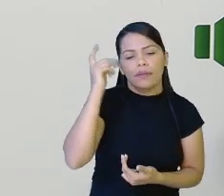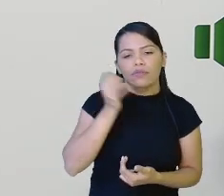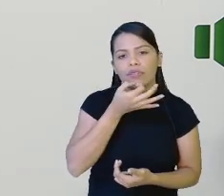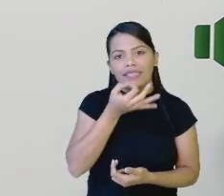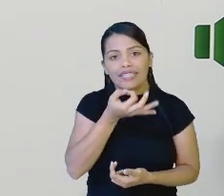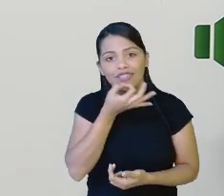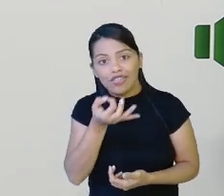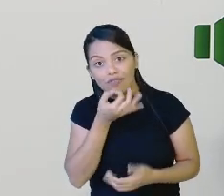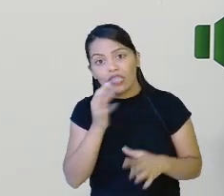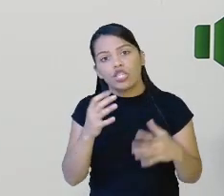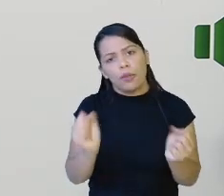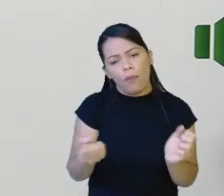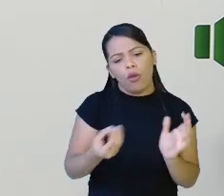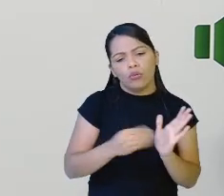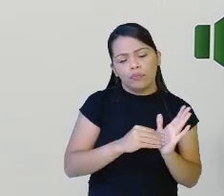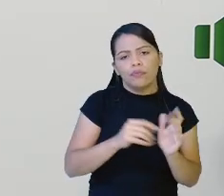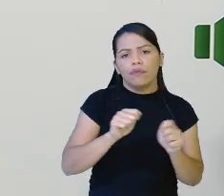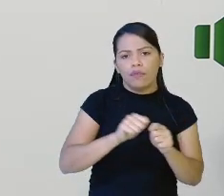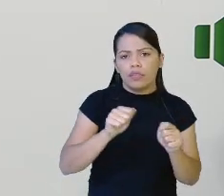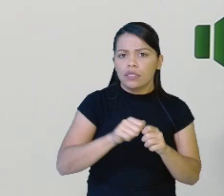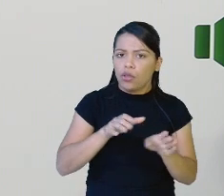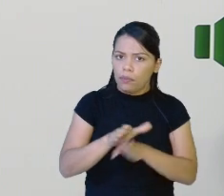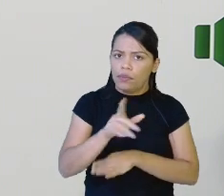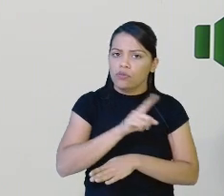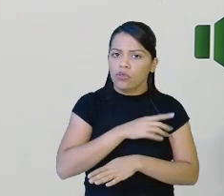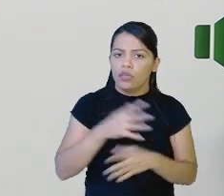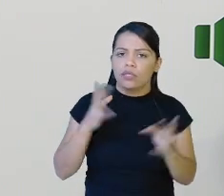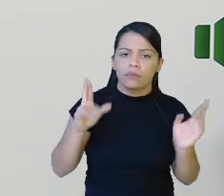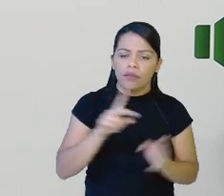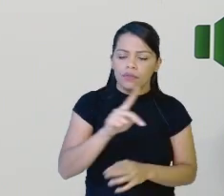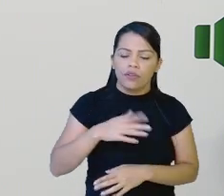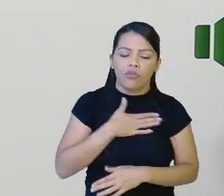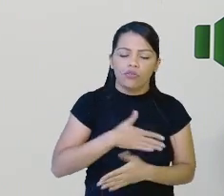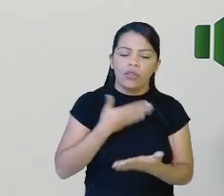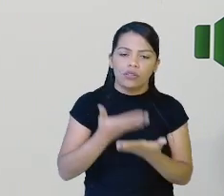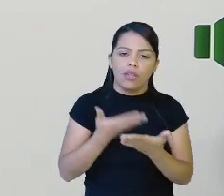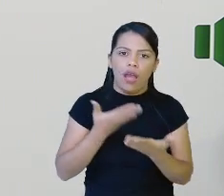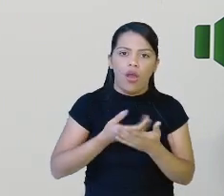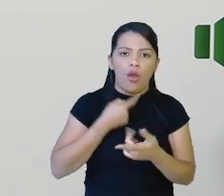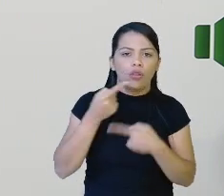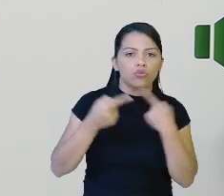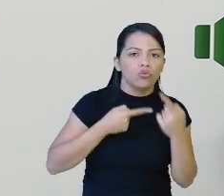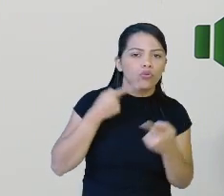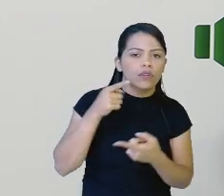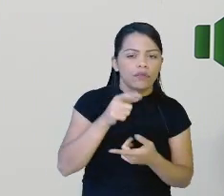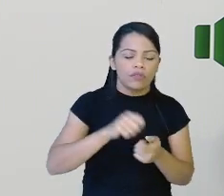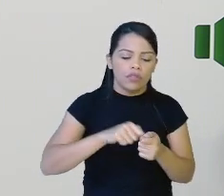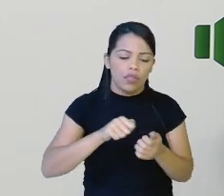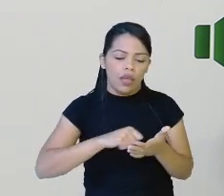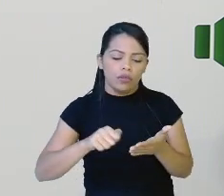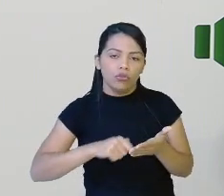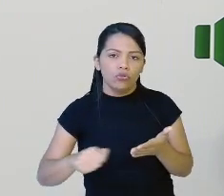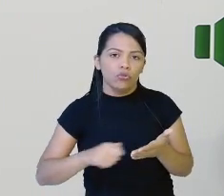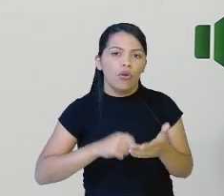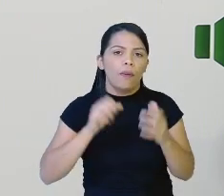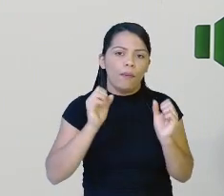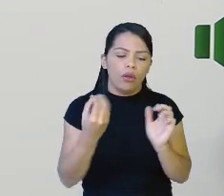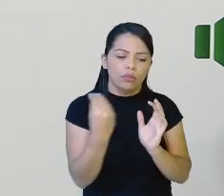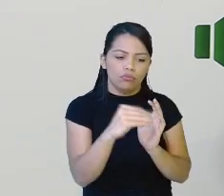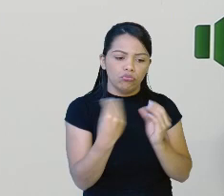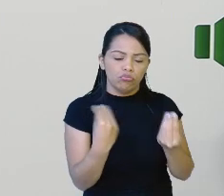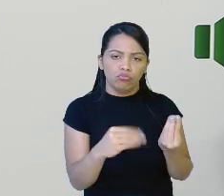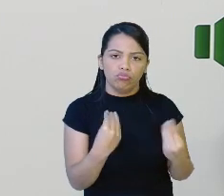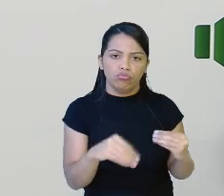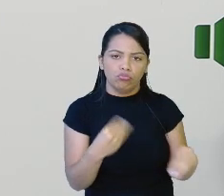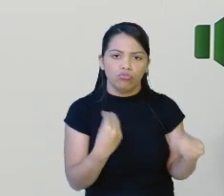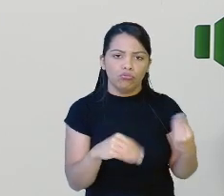vocês. Eu espero que vocês tenham gostado da aula. As dúvidas que você anotou aí, pode colocar lá